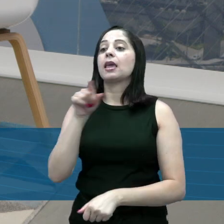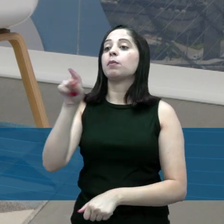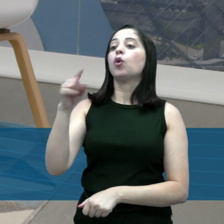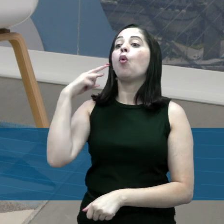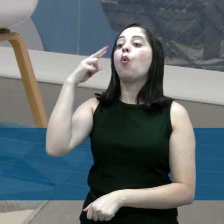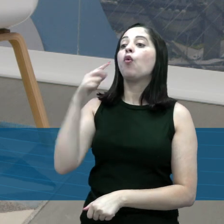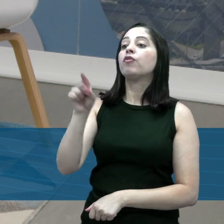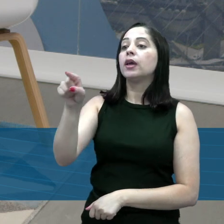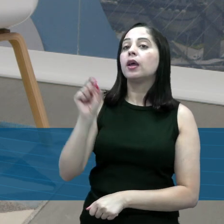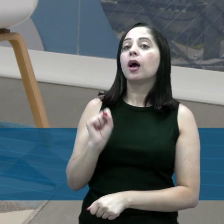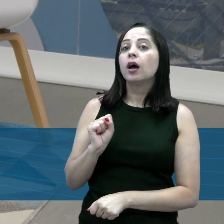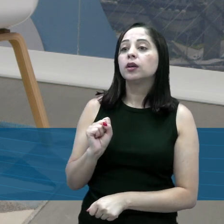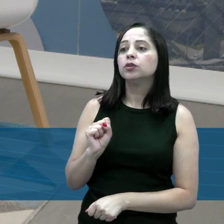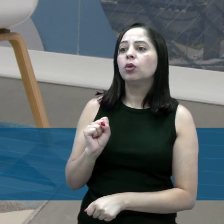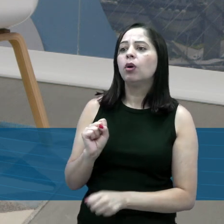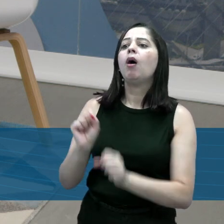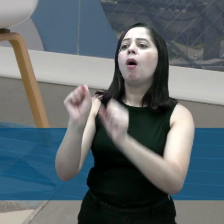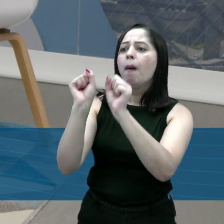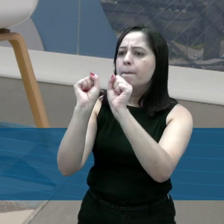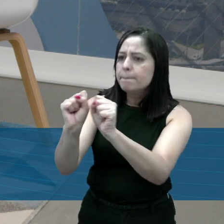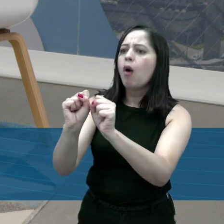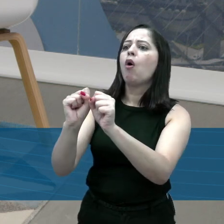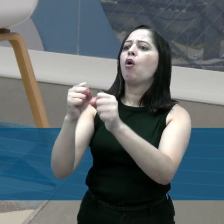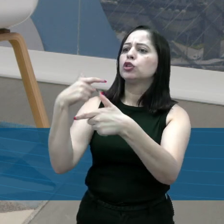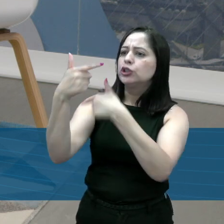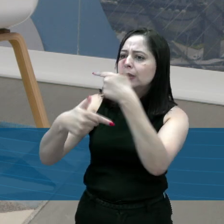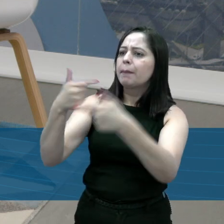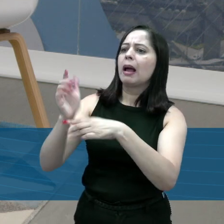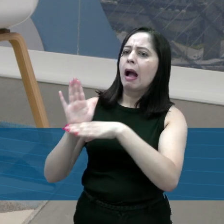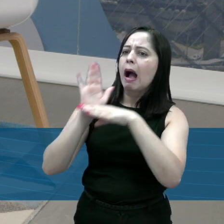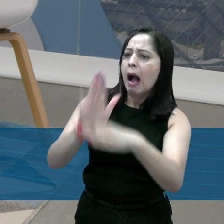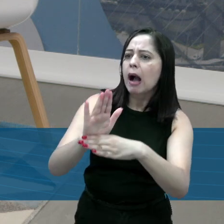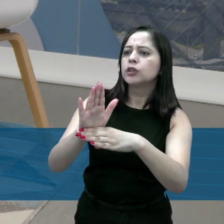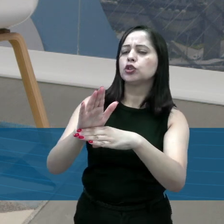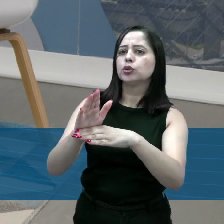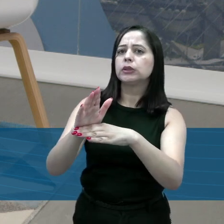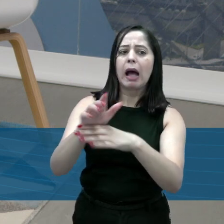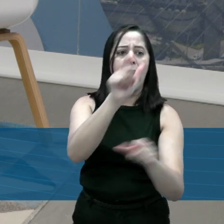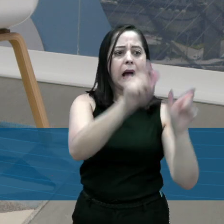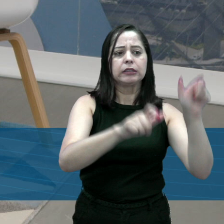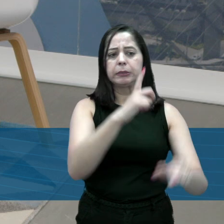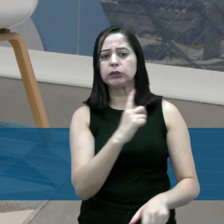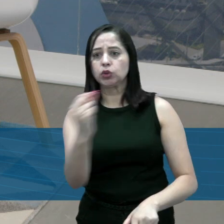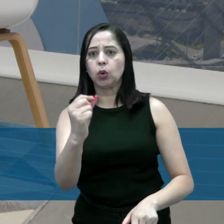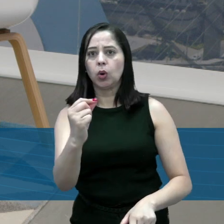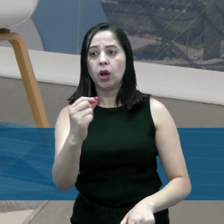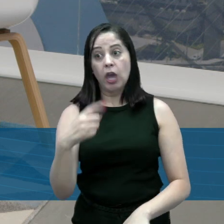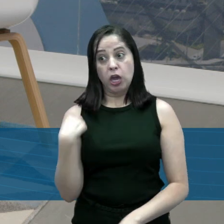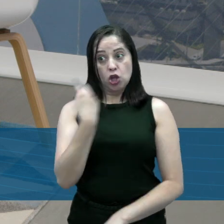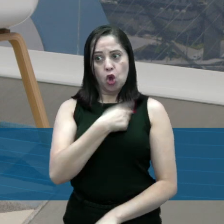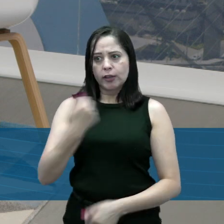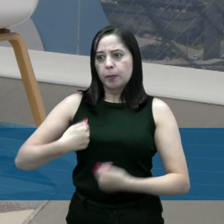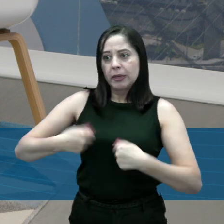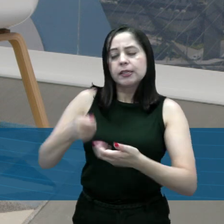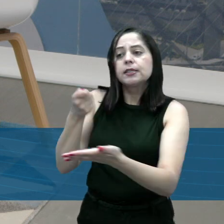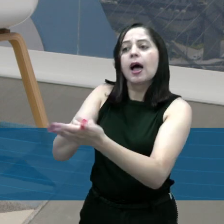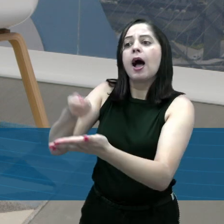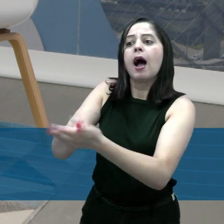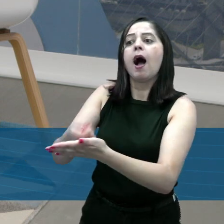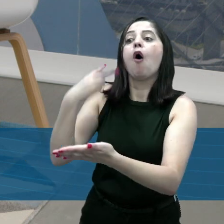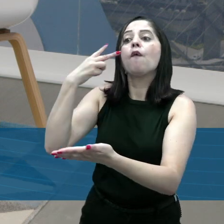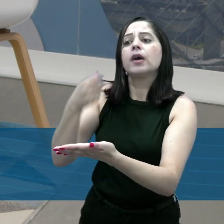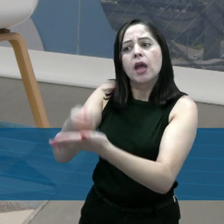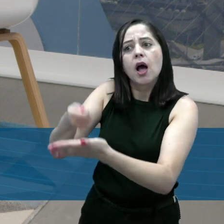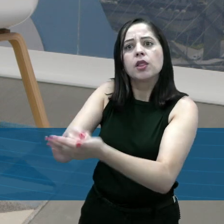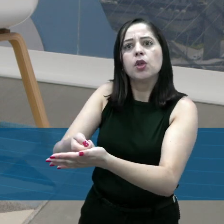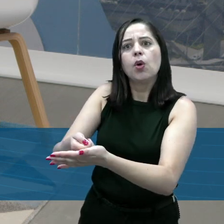pode também trabalhar assuntos de refugiados políticos na sua cidade. Você tem que cobrar o poder público. O que a gente enxerga que